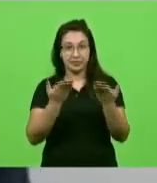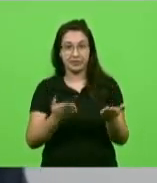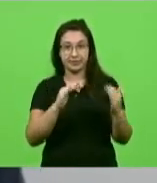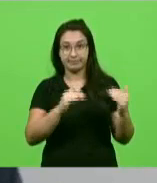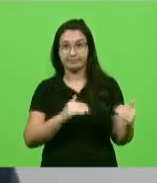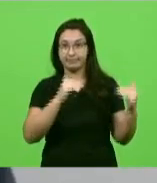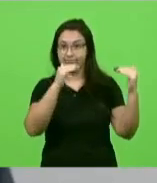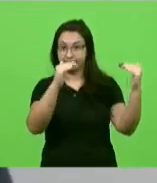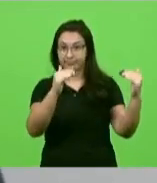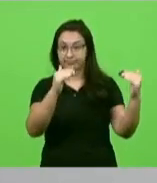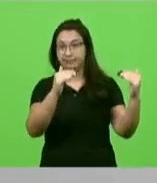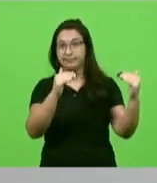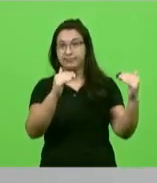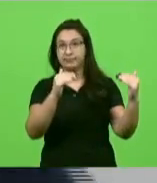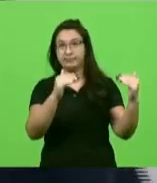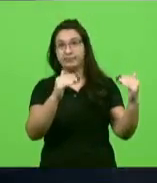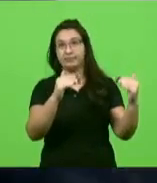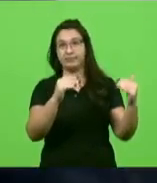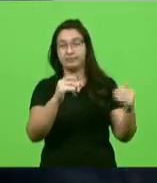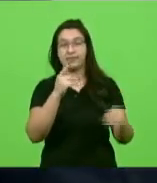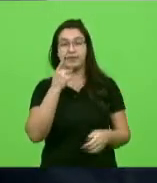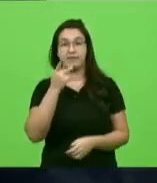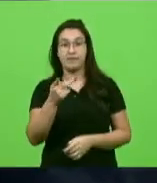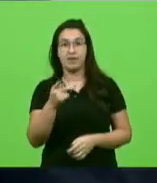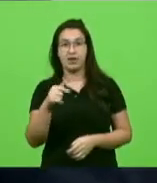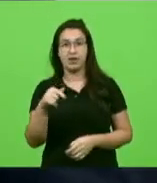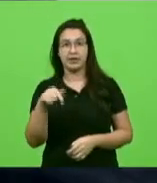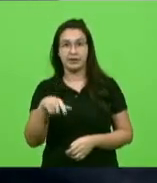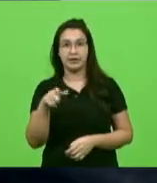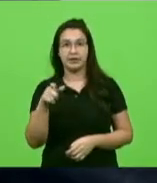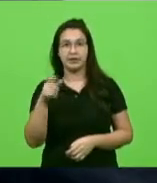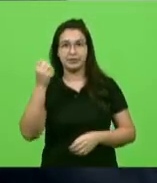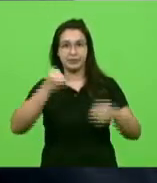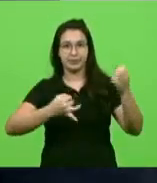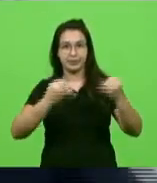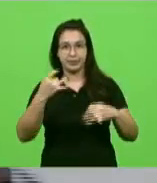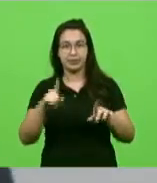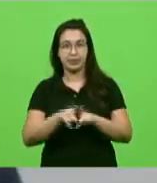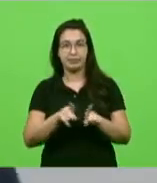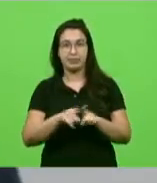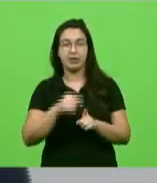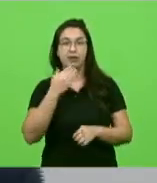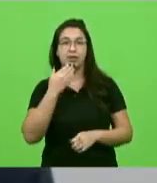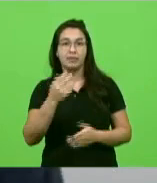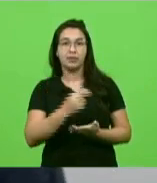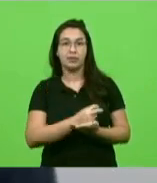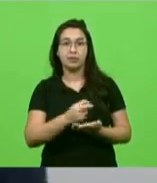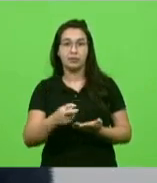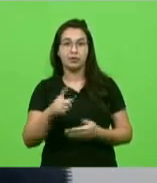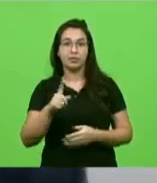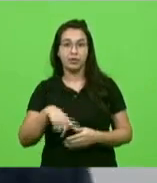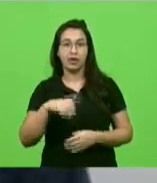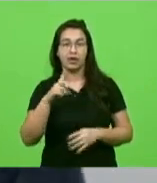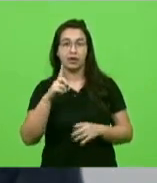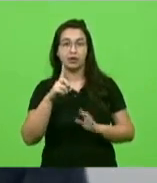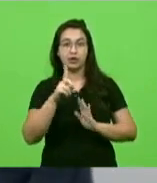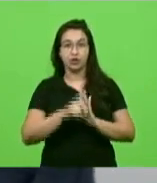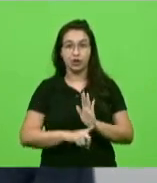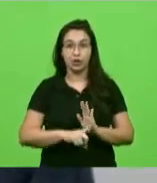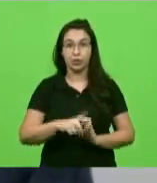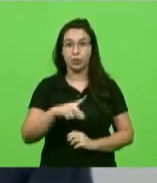aqui também muitas vezes tratado, que o requerimento de pedido de impeachment é um direito subjetivo